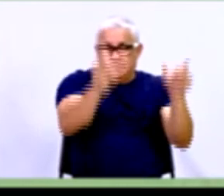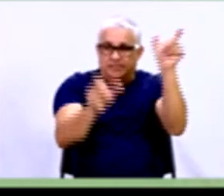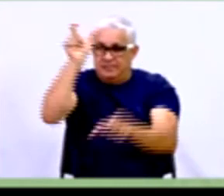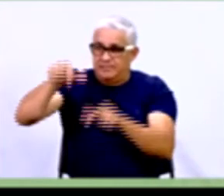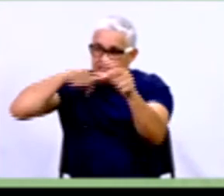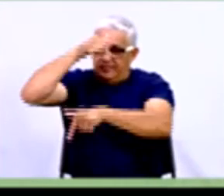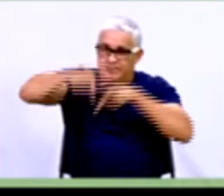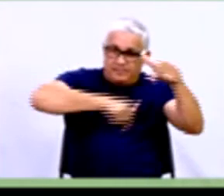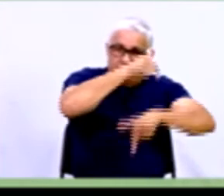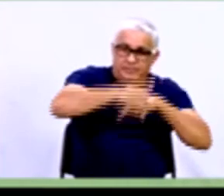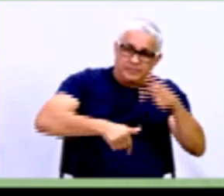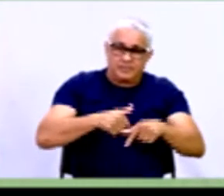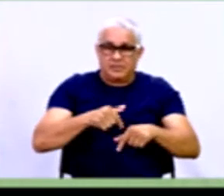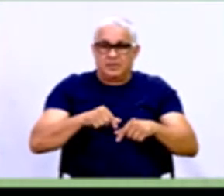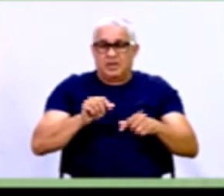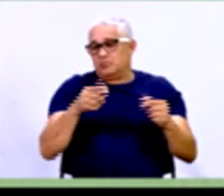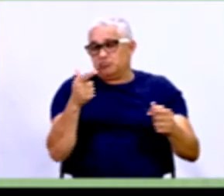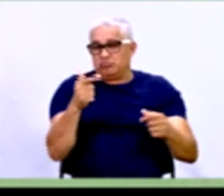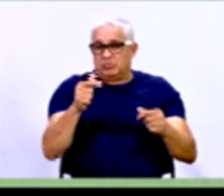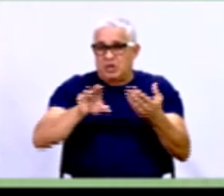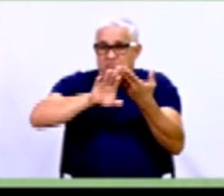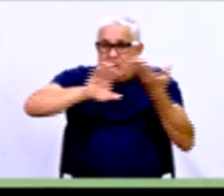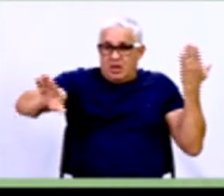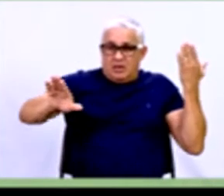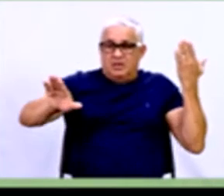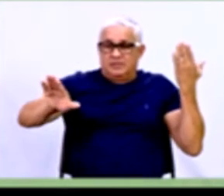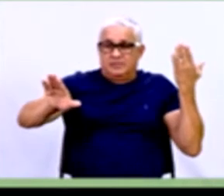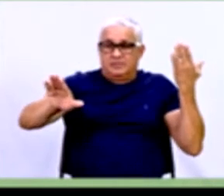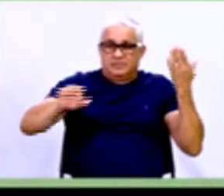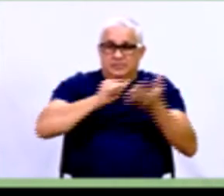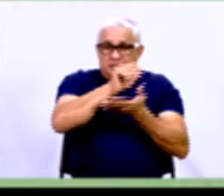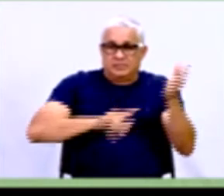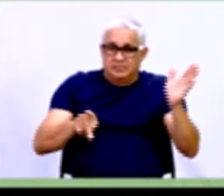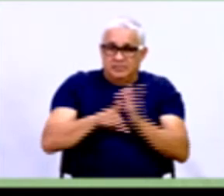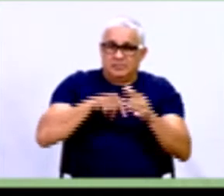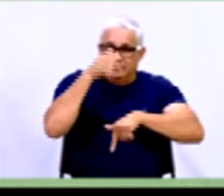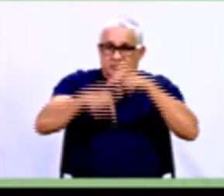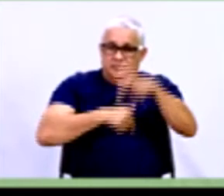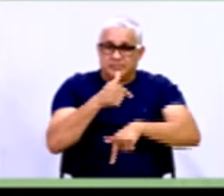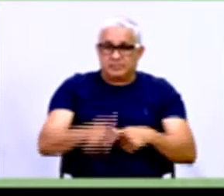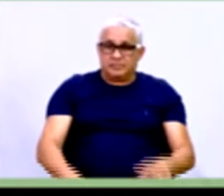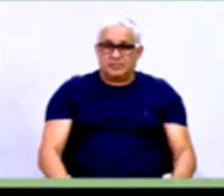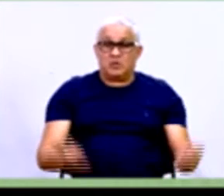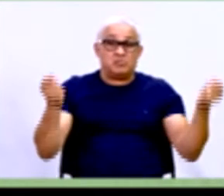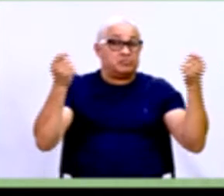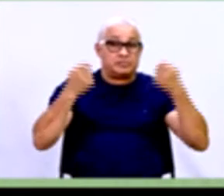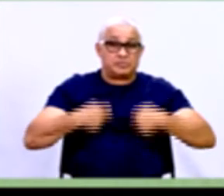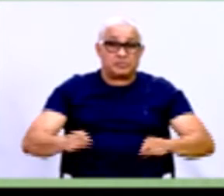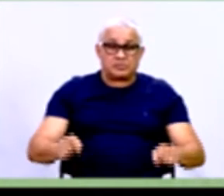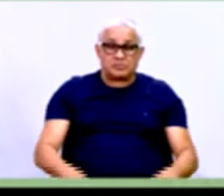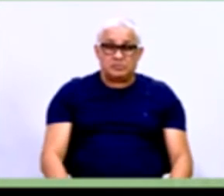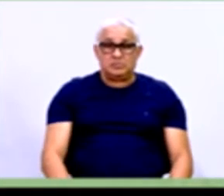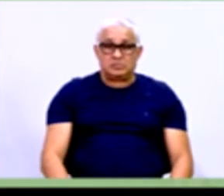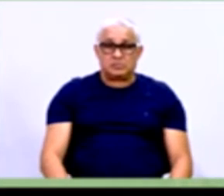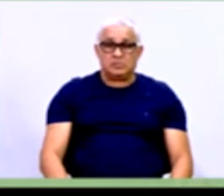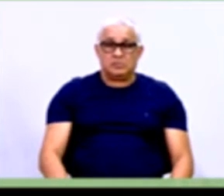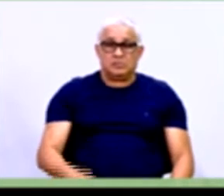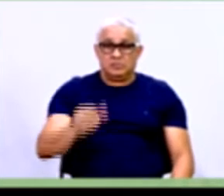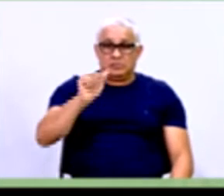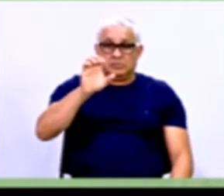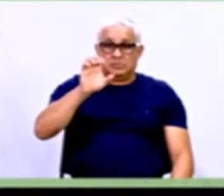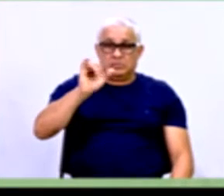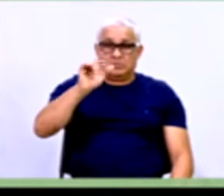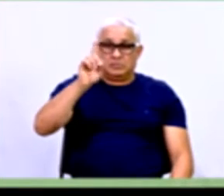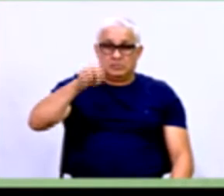ainda que não haja afastamento das atividades respectivas. Então, interessante, não precisa, para ser caracterizado acidente de